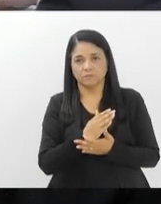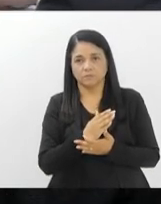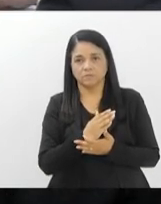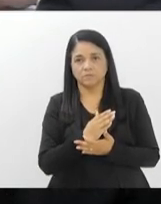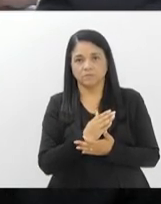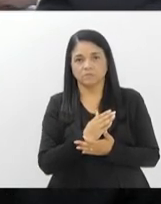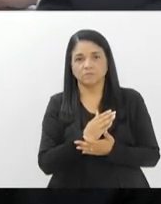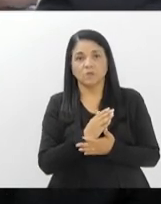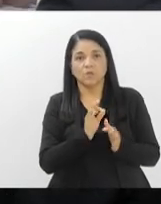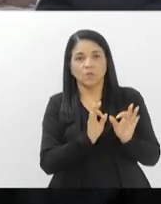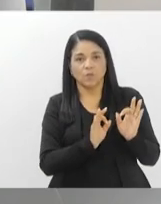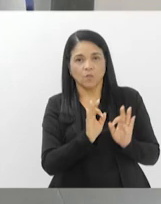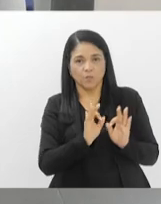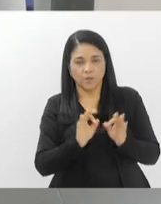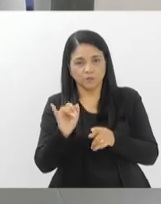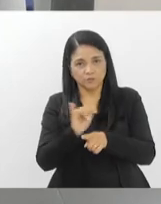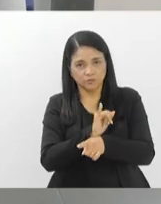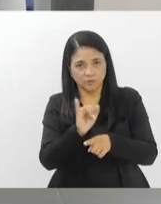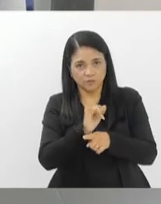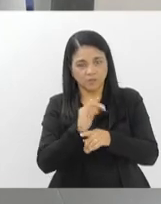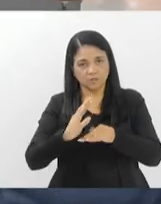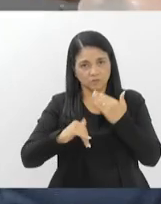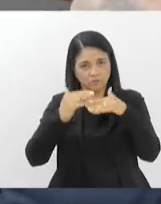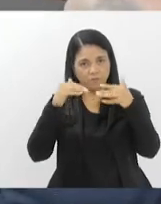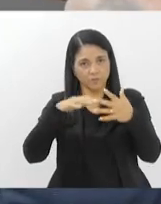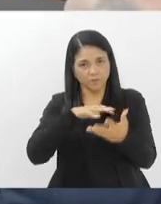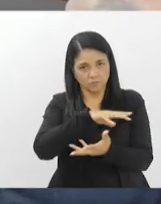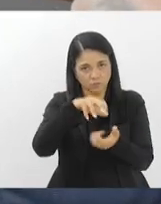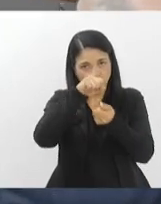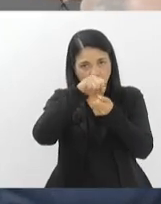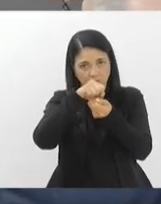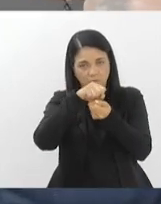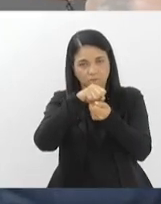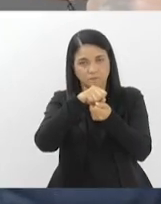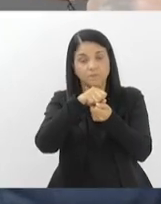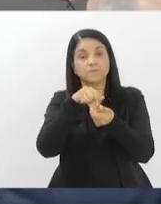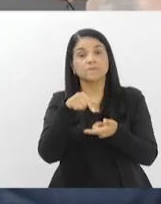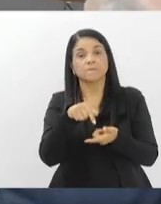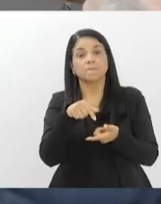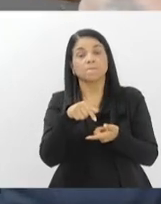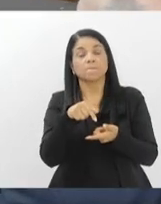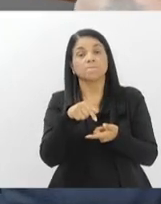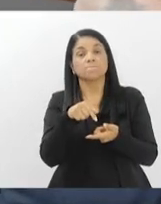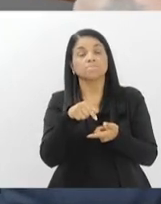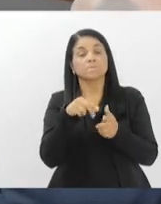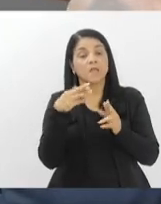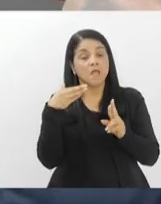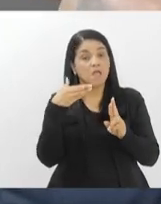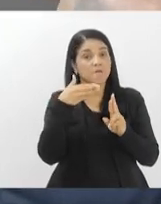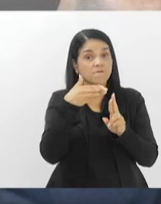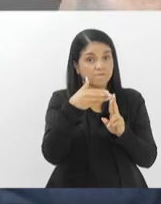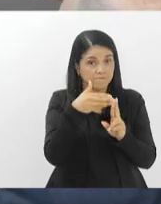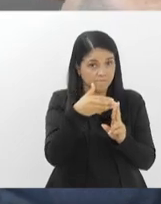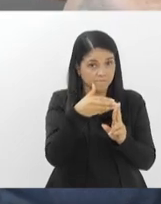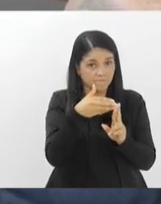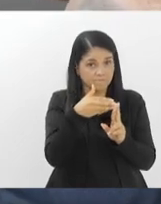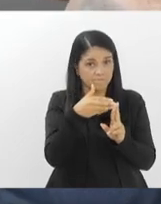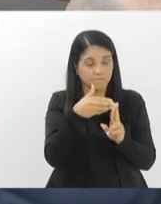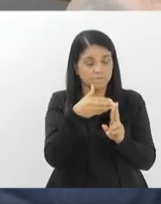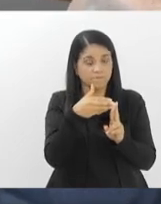o Plano Estratégico de Desenvolvimento Sustentável. E ele faz referência